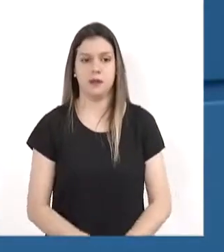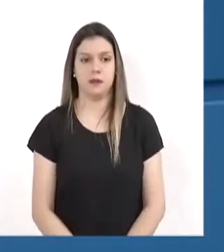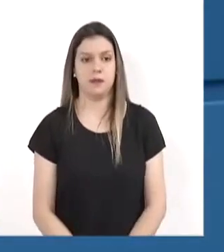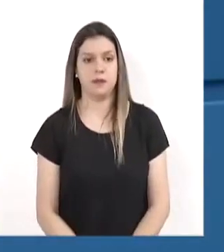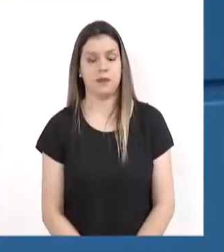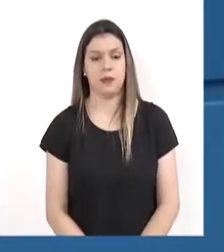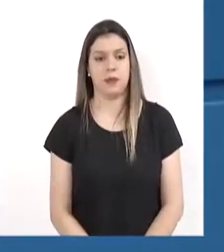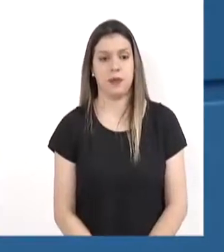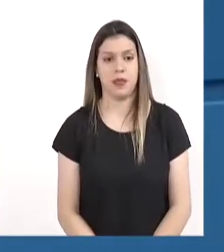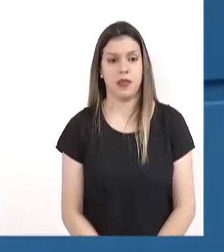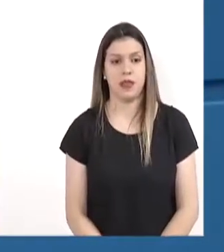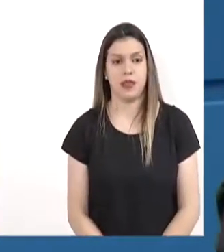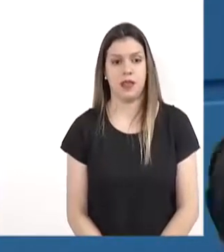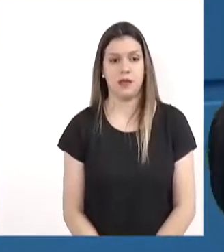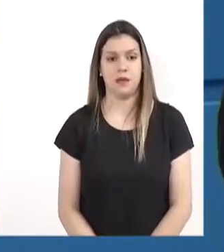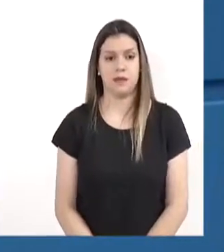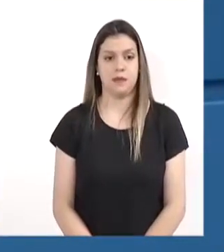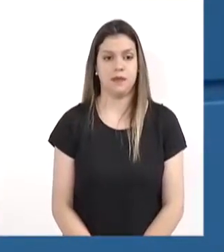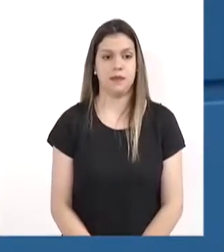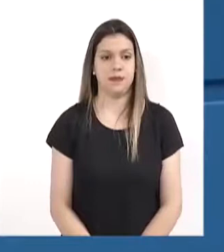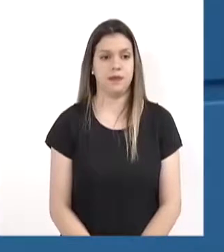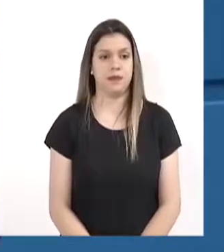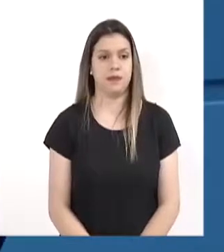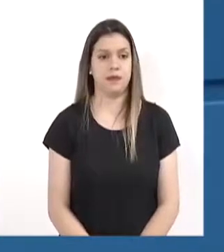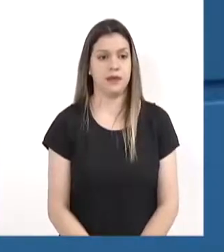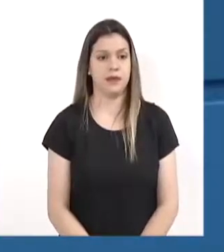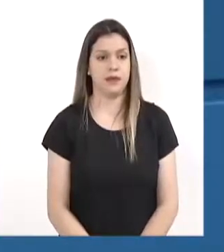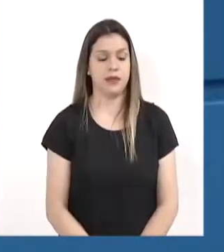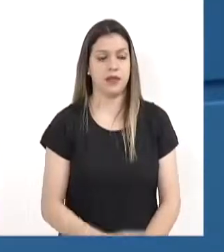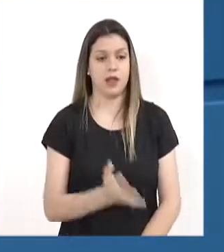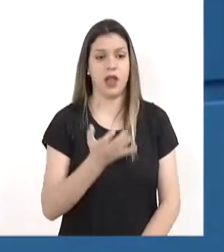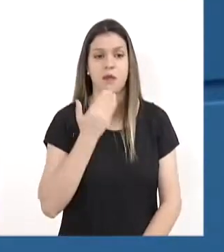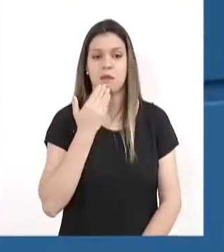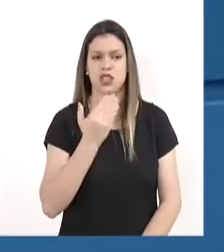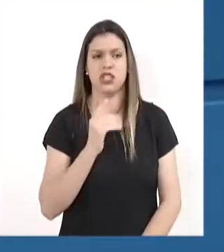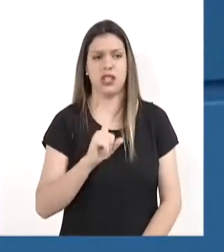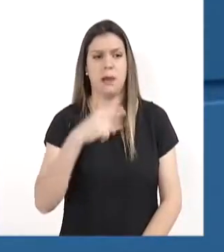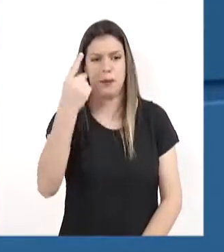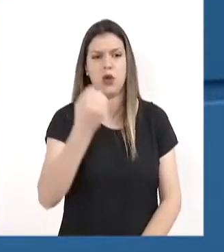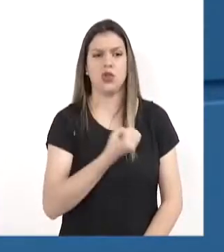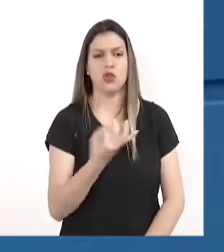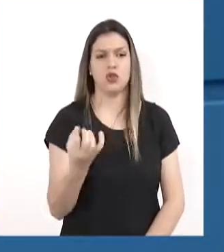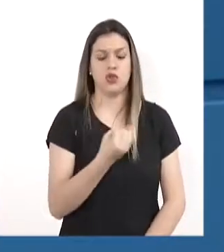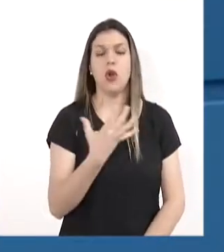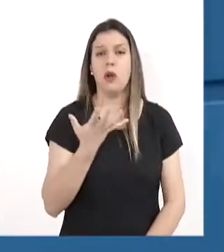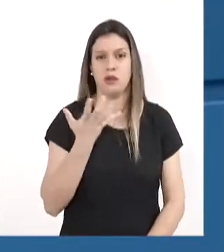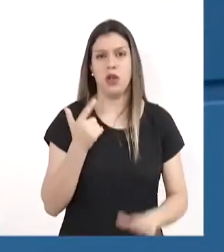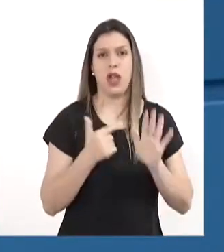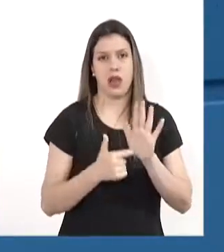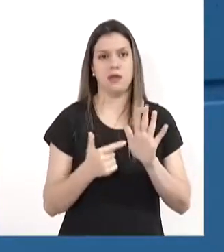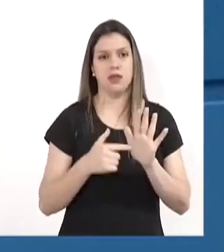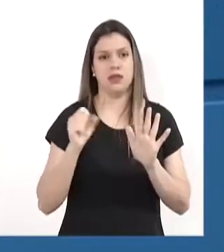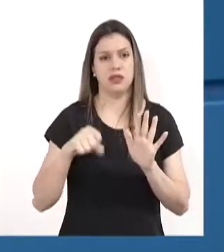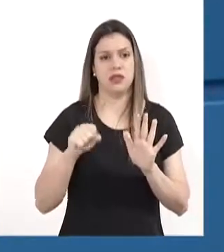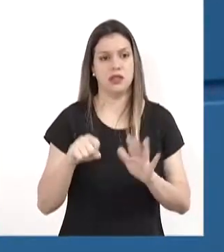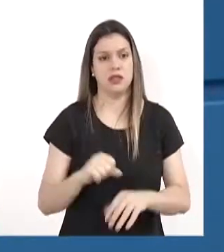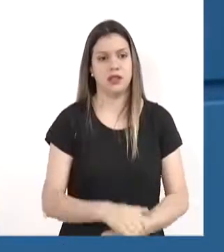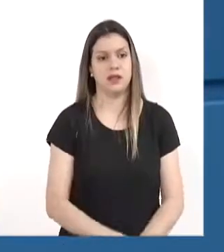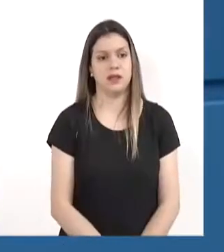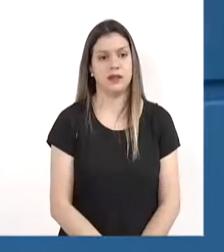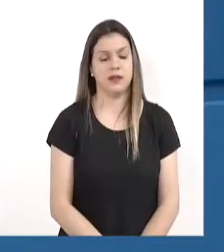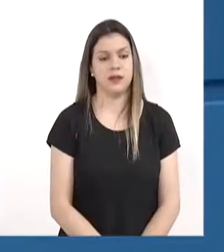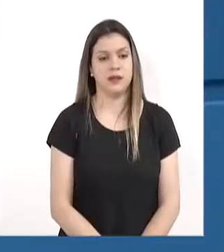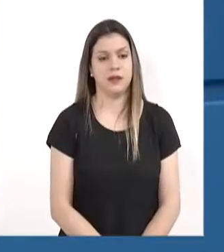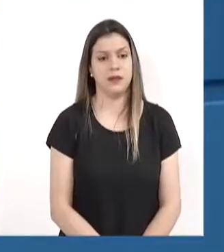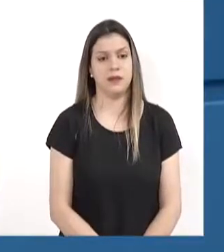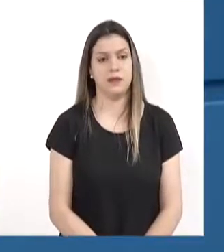deputado, eu gostaria até de pedir os números, depois eu vou fazer questão de trazer esses números, senhor presidente. O